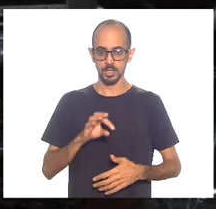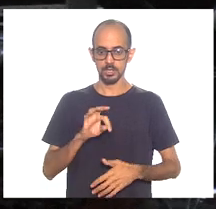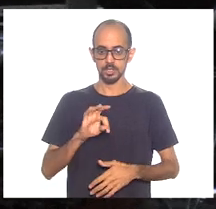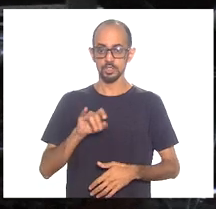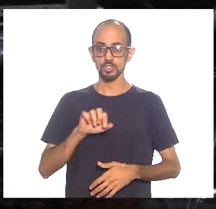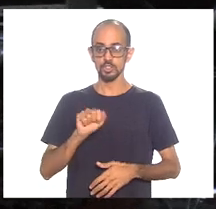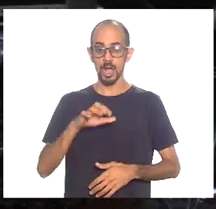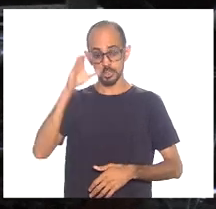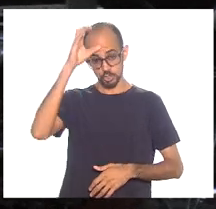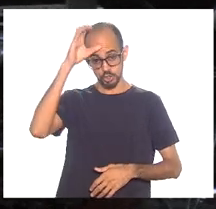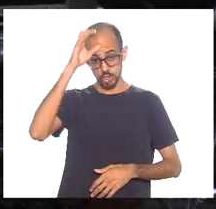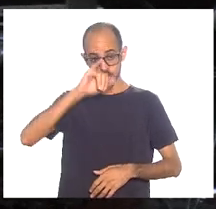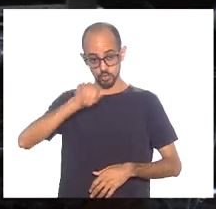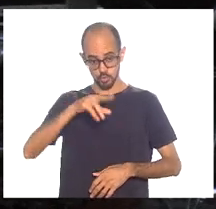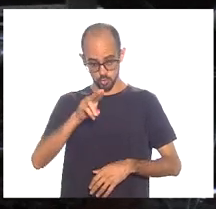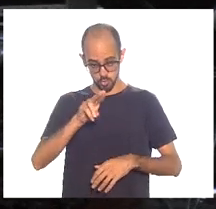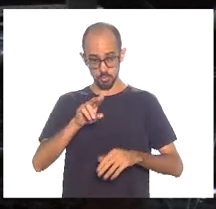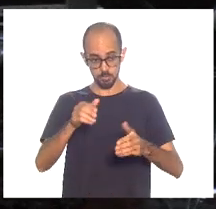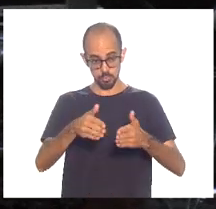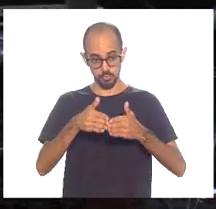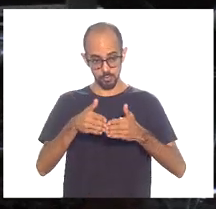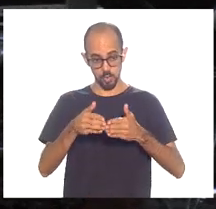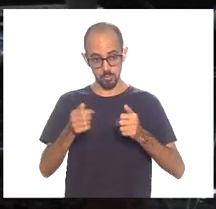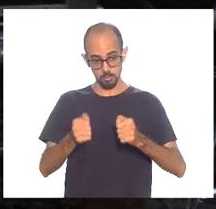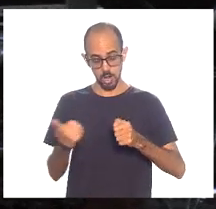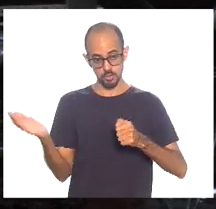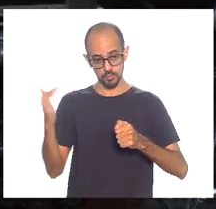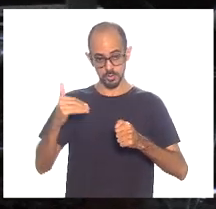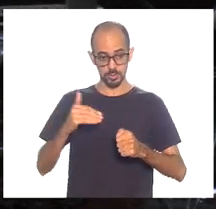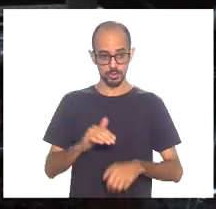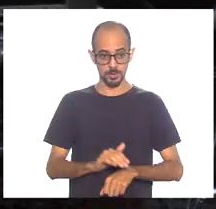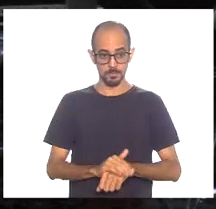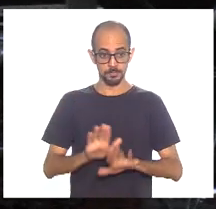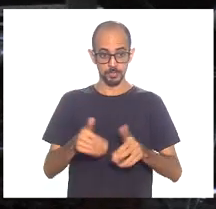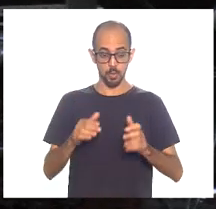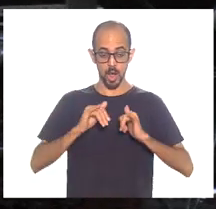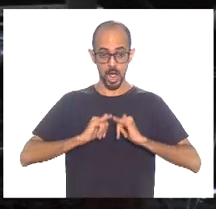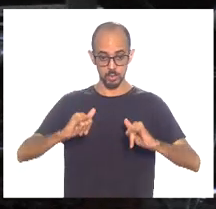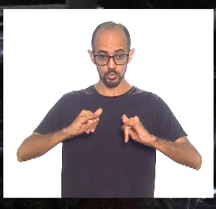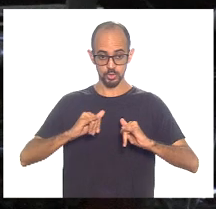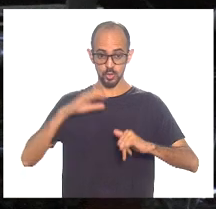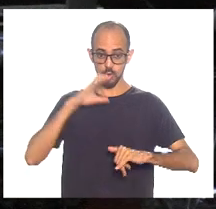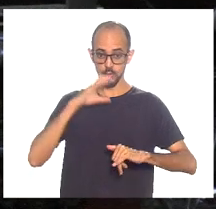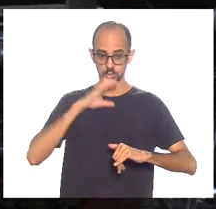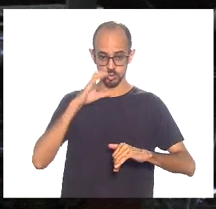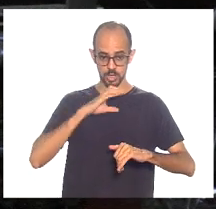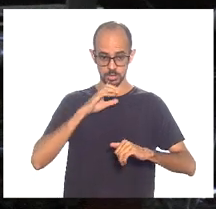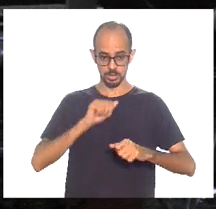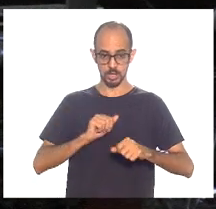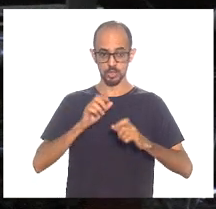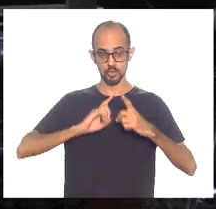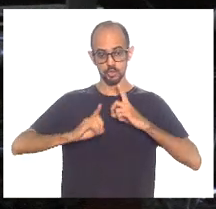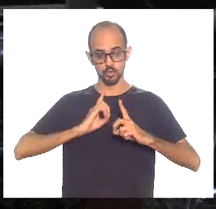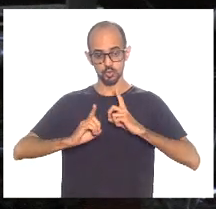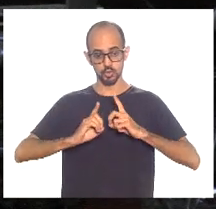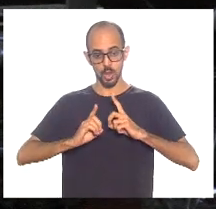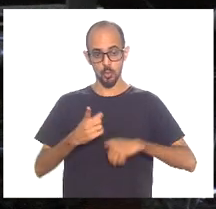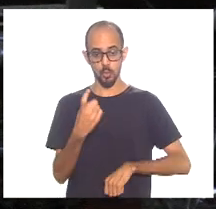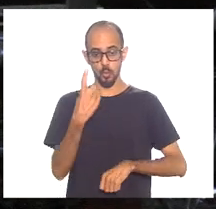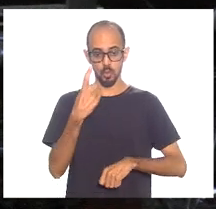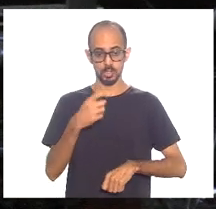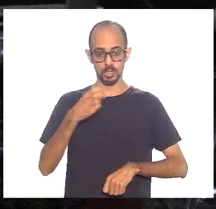favor o anuncio em regime de urgência em votação em discussão única projeto de lei